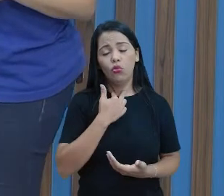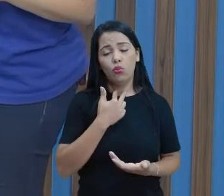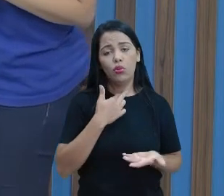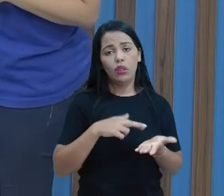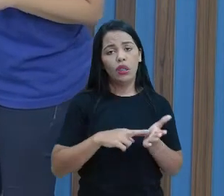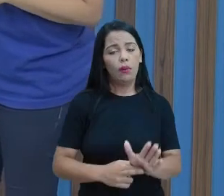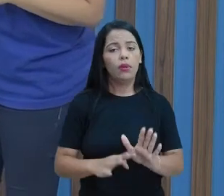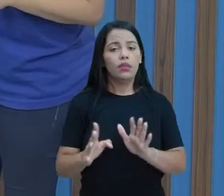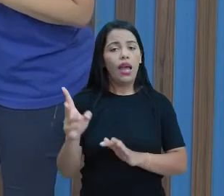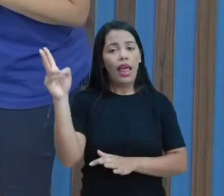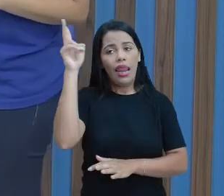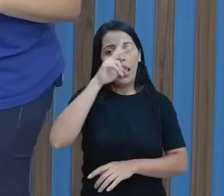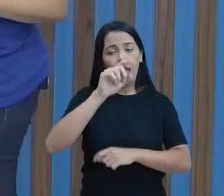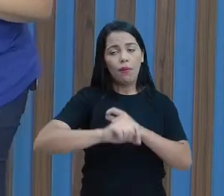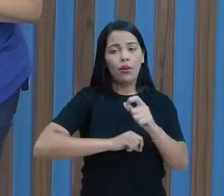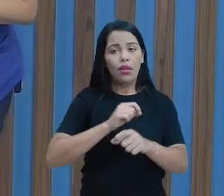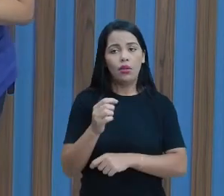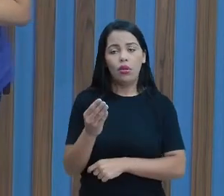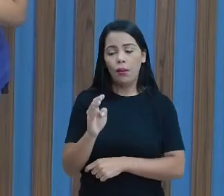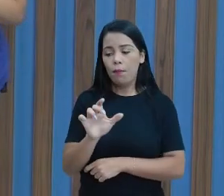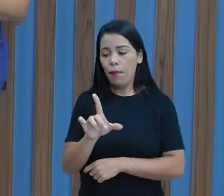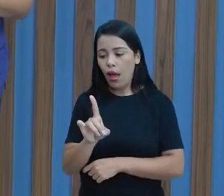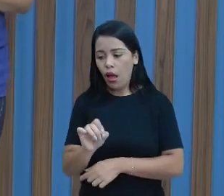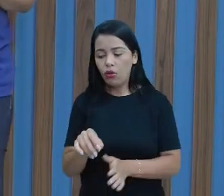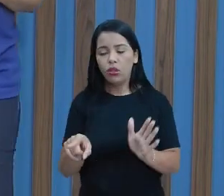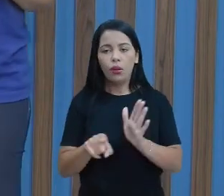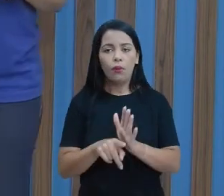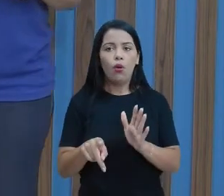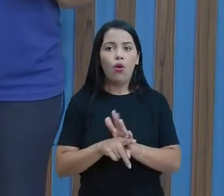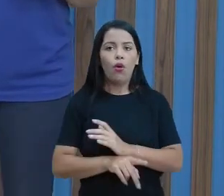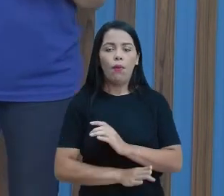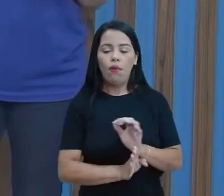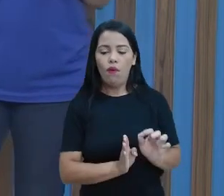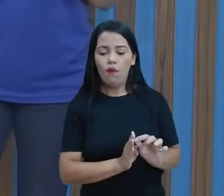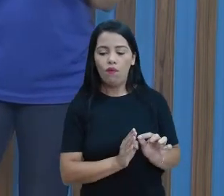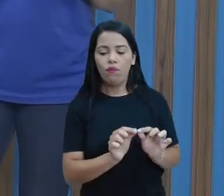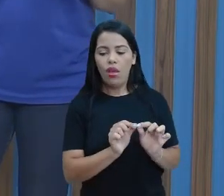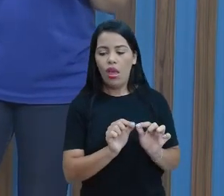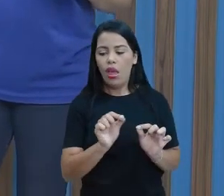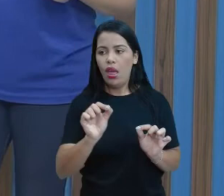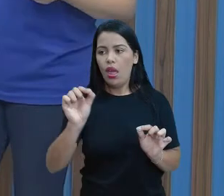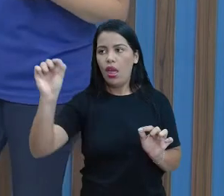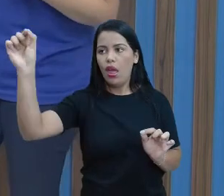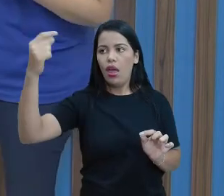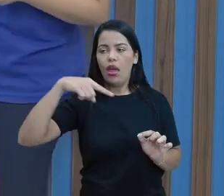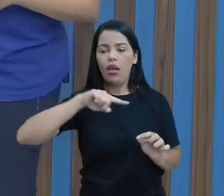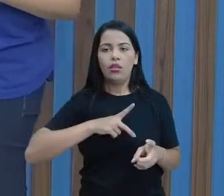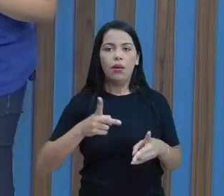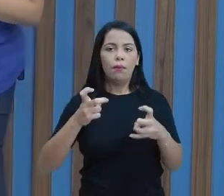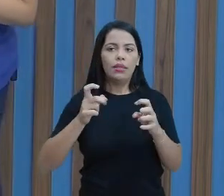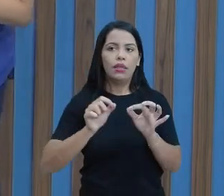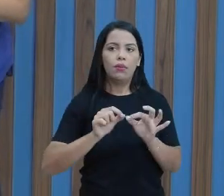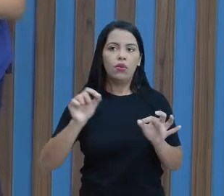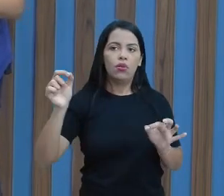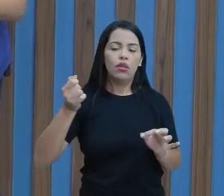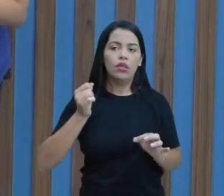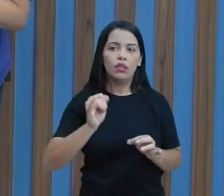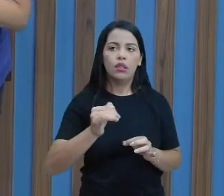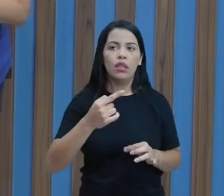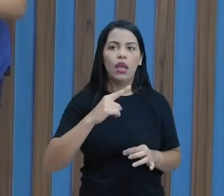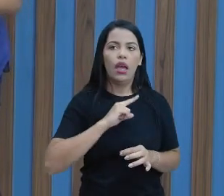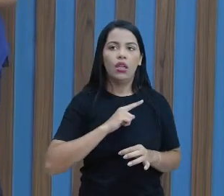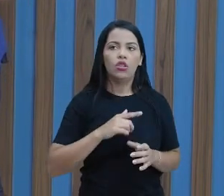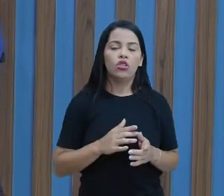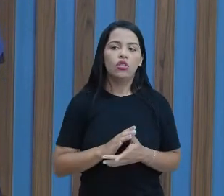ó. Lembra que o balde é o eixo vertical, tá vendo? A gente está observando essa altura. Então, se a gente passa dessa linha aqui,